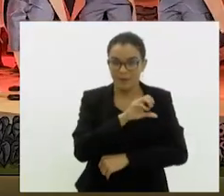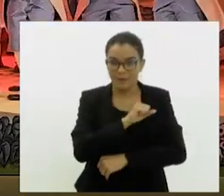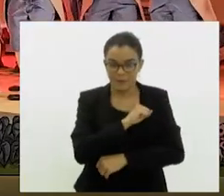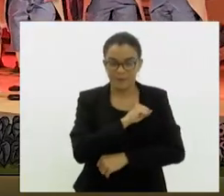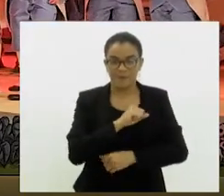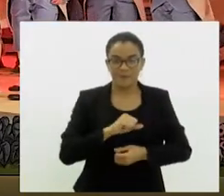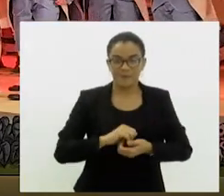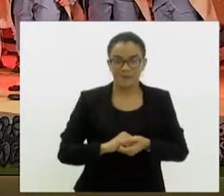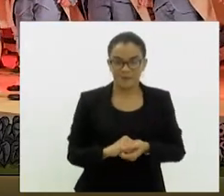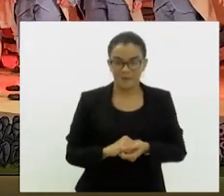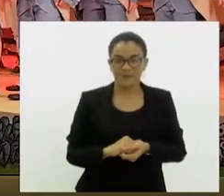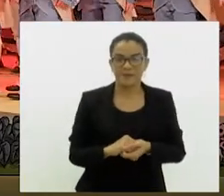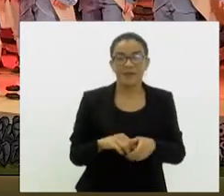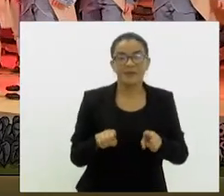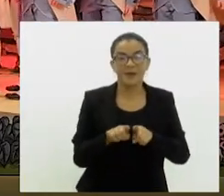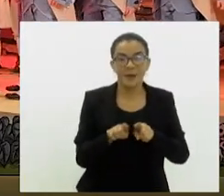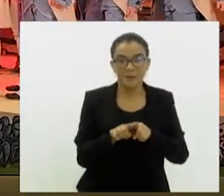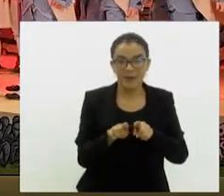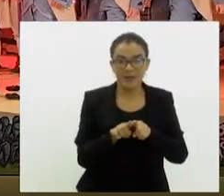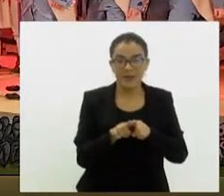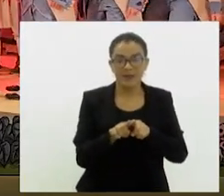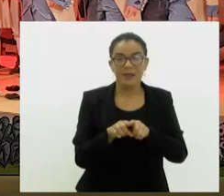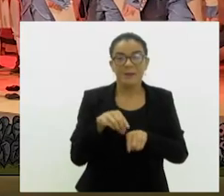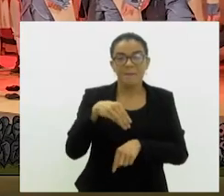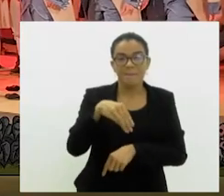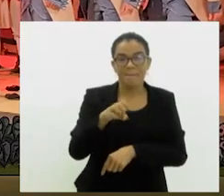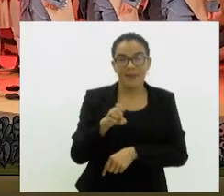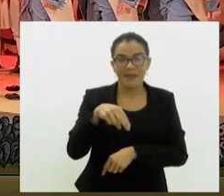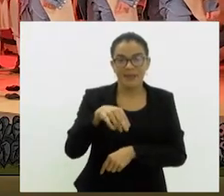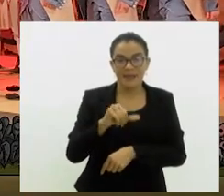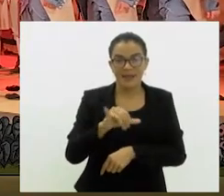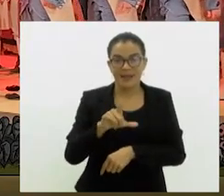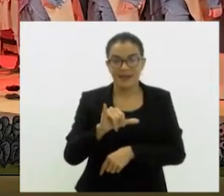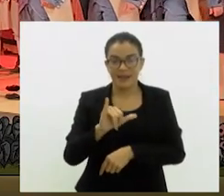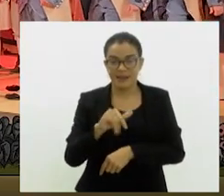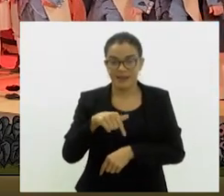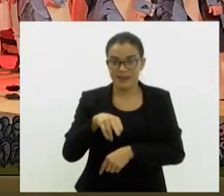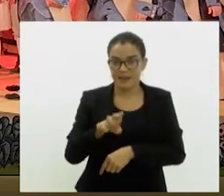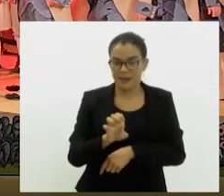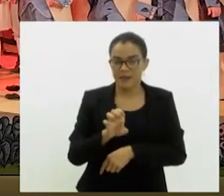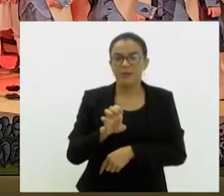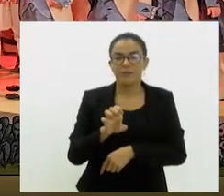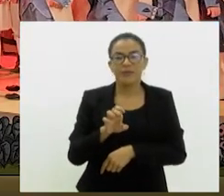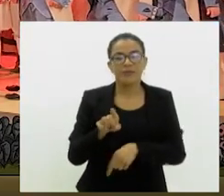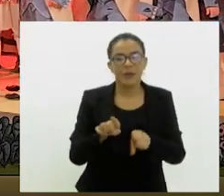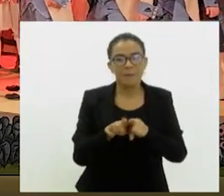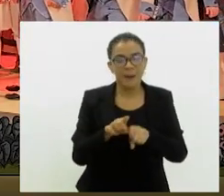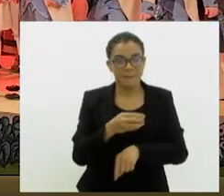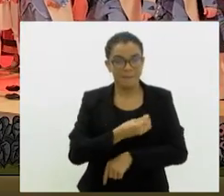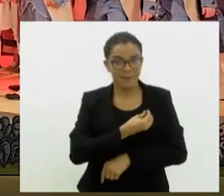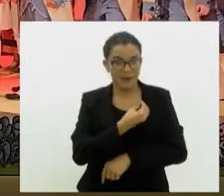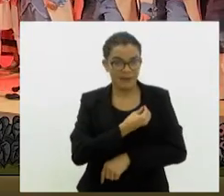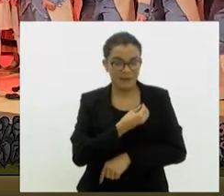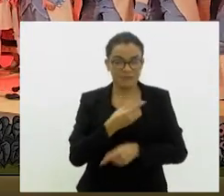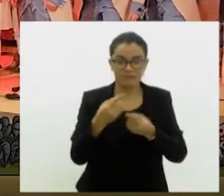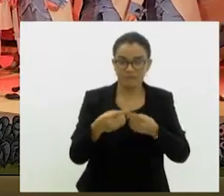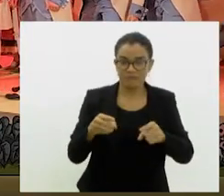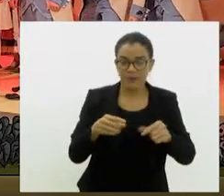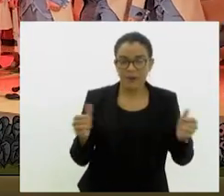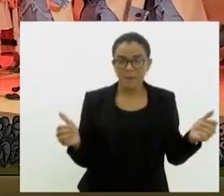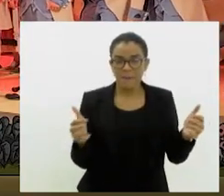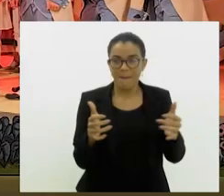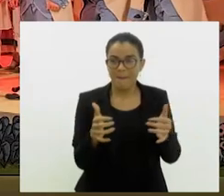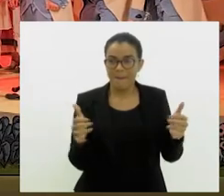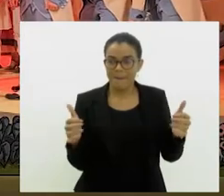e concepção e direção cênica de Menelique de Carvalho. A ópera Bufa conta com a participação do coro e orquestra sinfônica